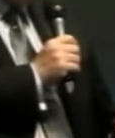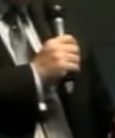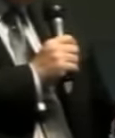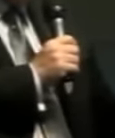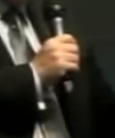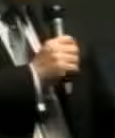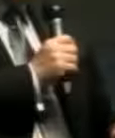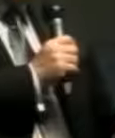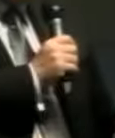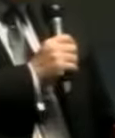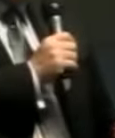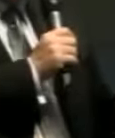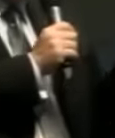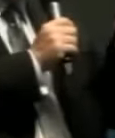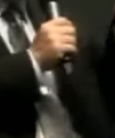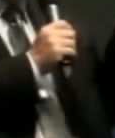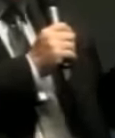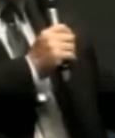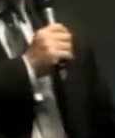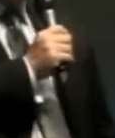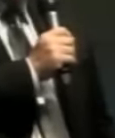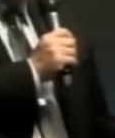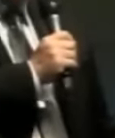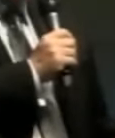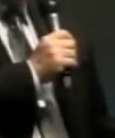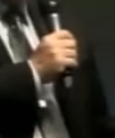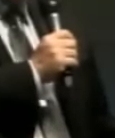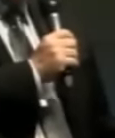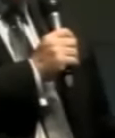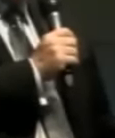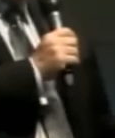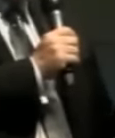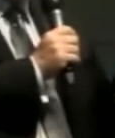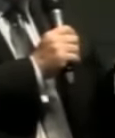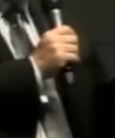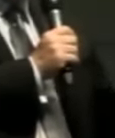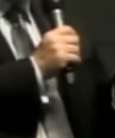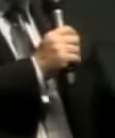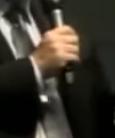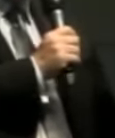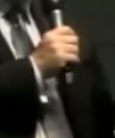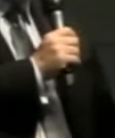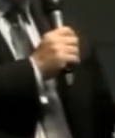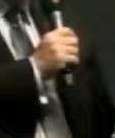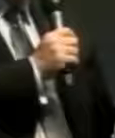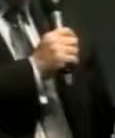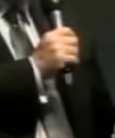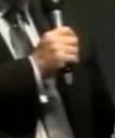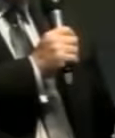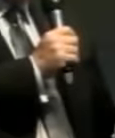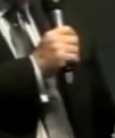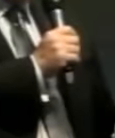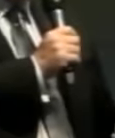Senhor que a nova geração seja bendita do Senhor em teu nome que eu oro